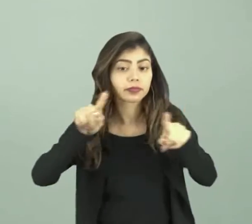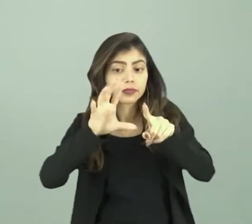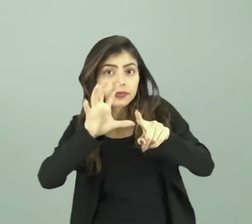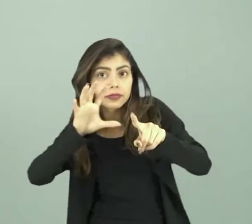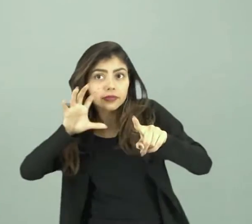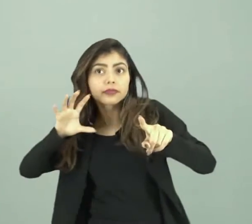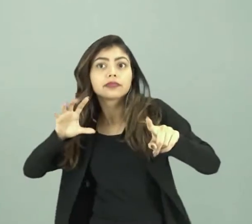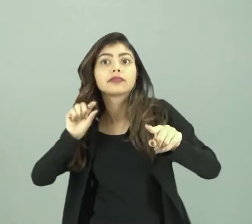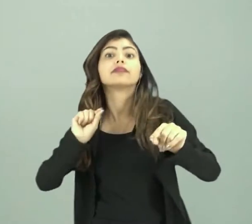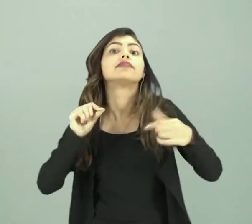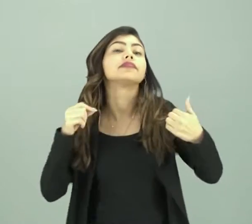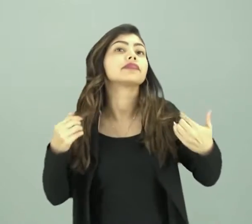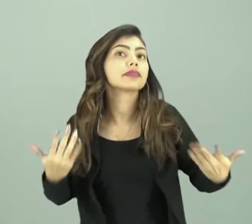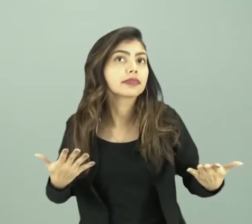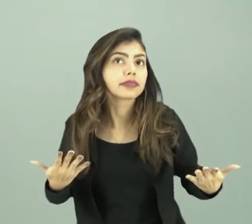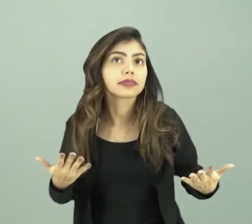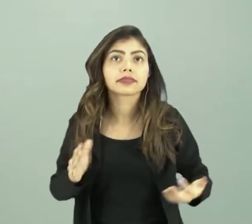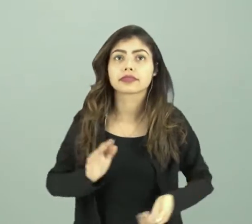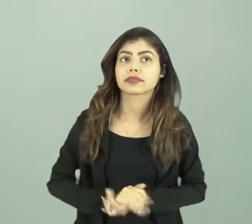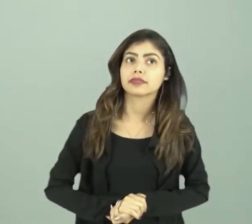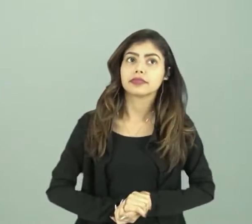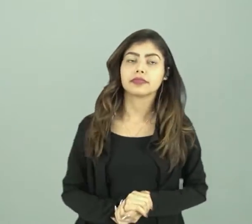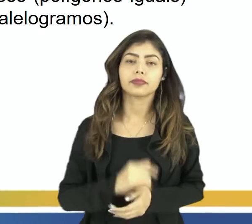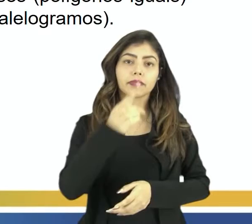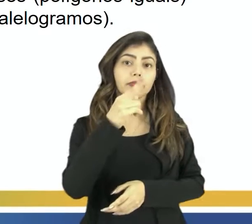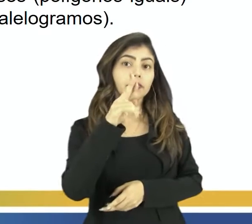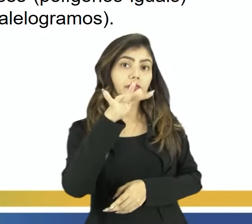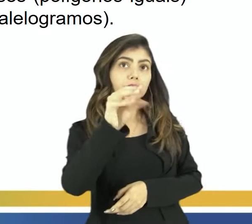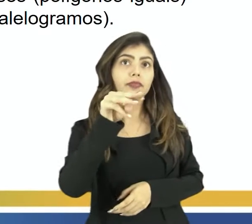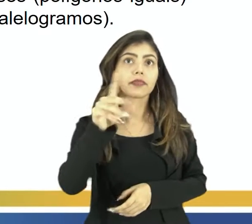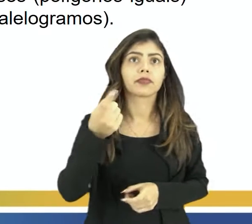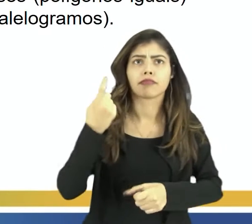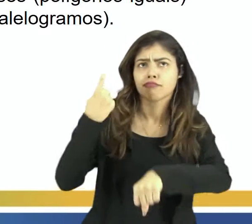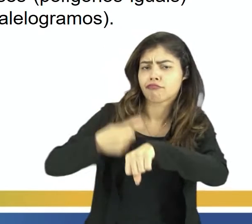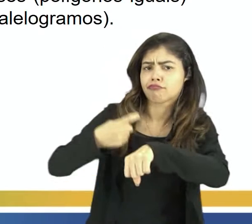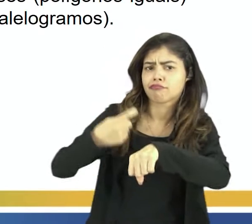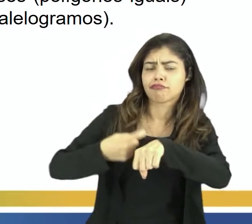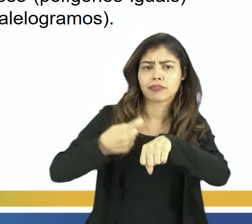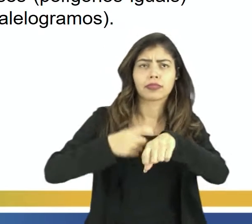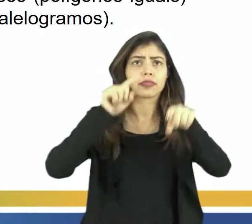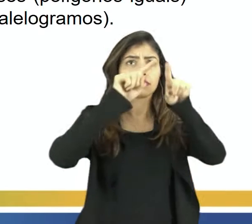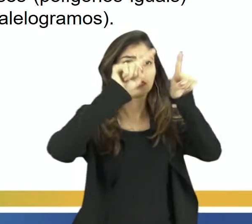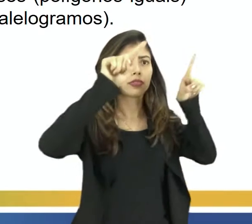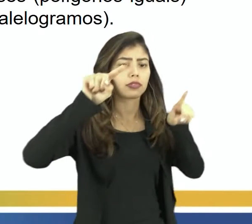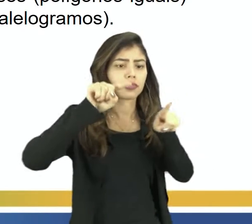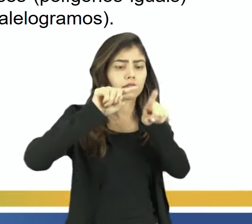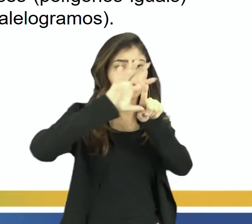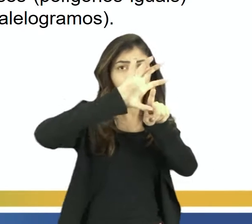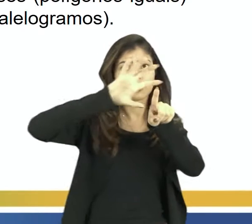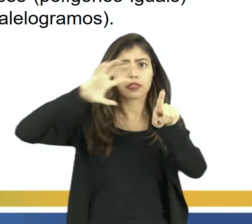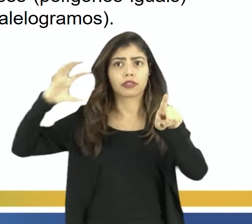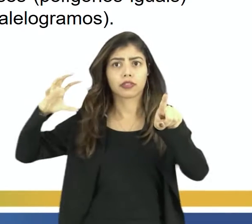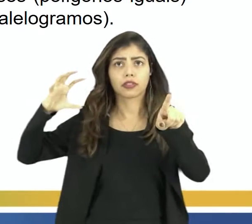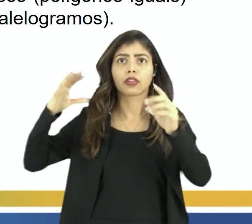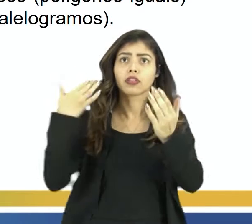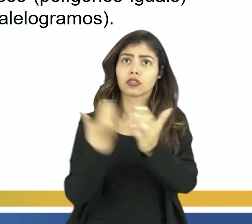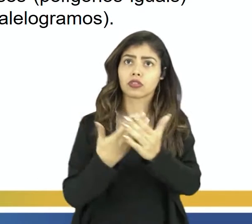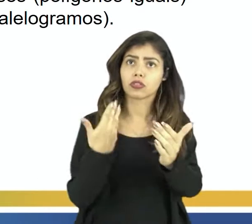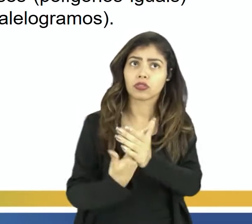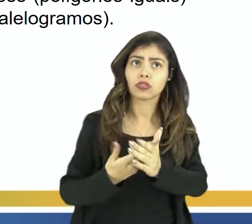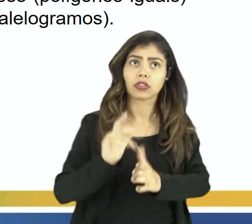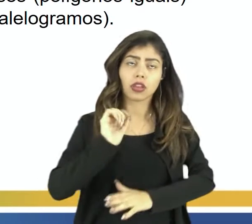gente vai entender um pouquinho hoje do que se trata. O prisma é um sólido geométrico que faz parte do estudo de